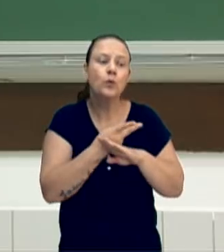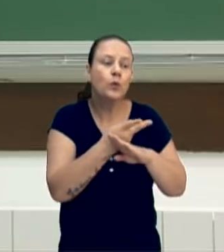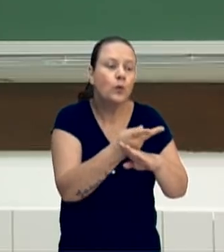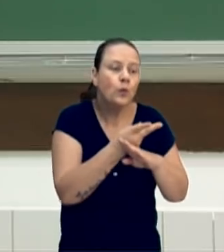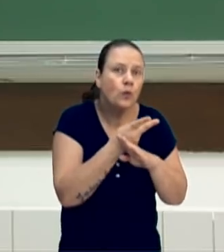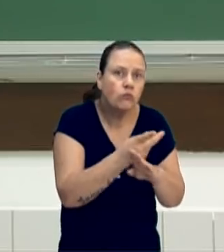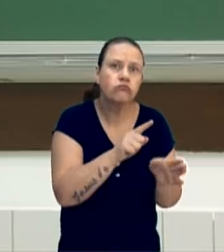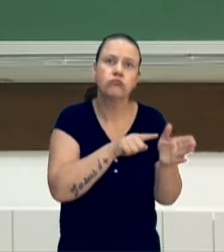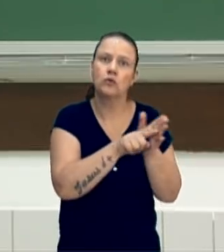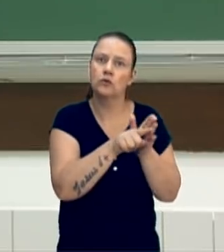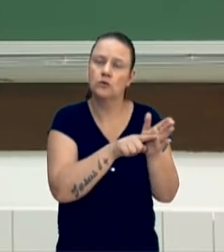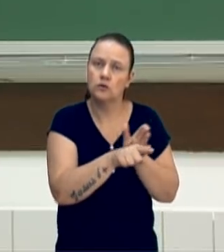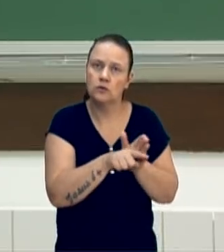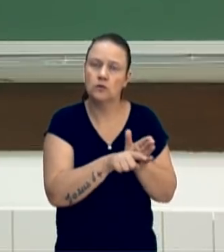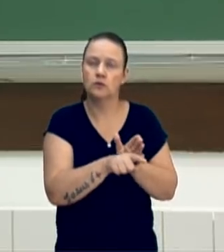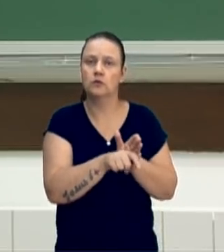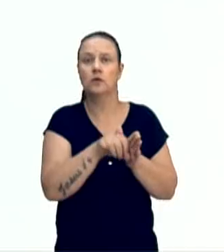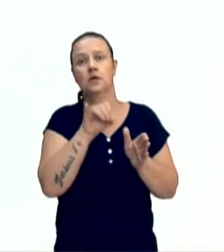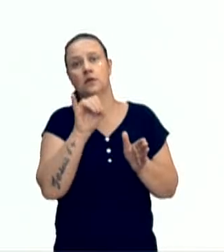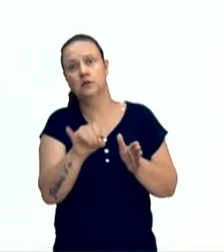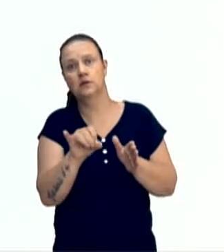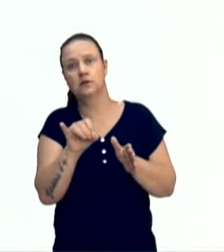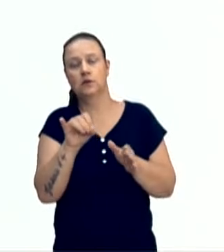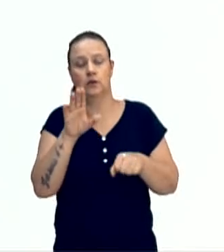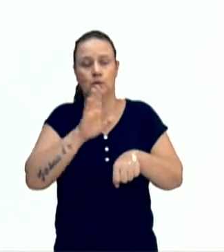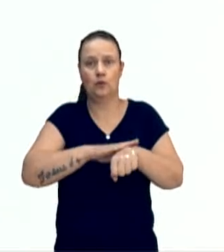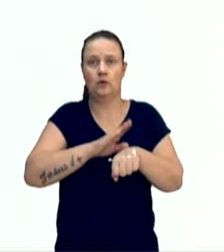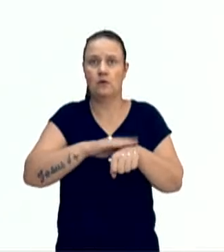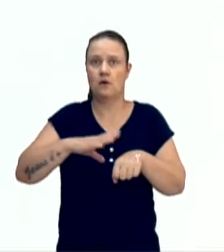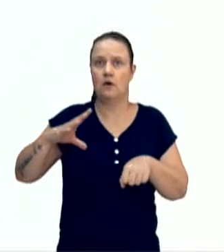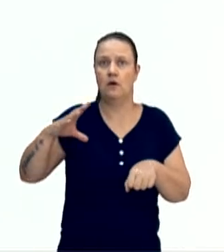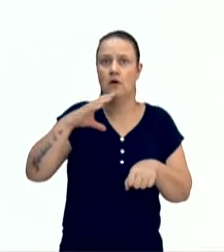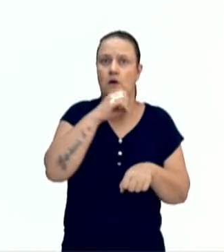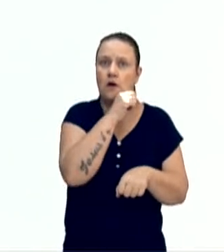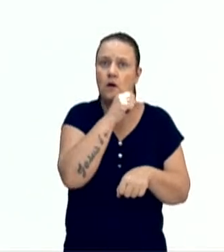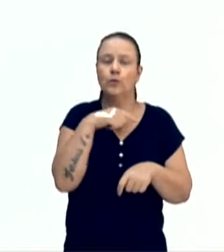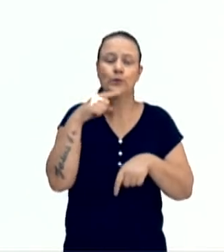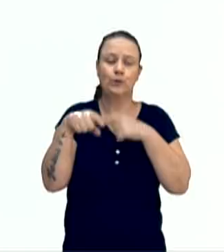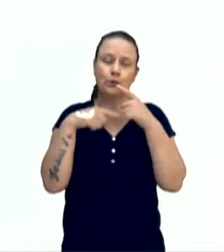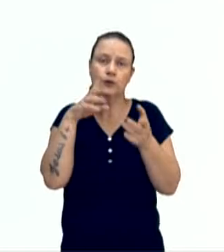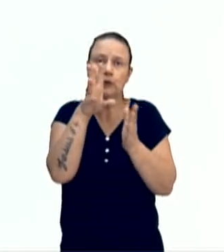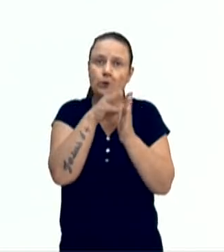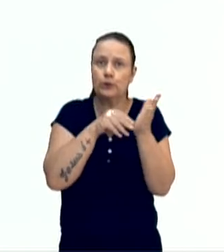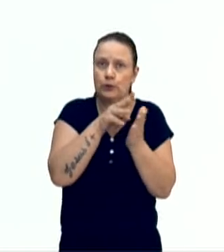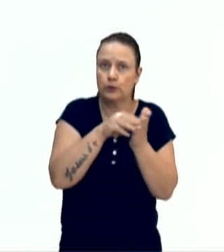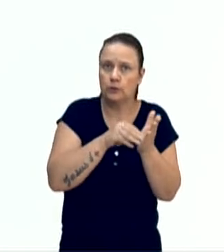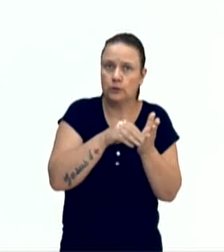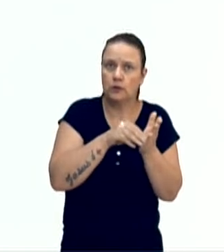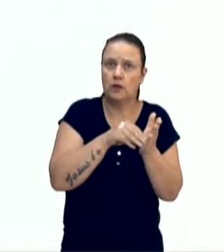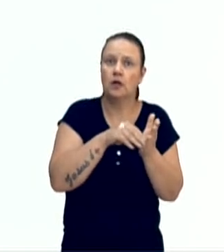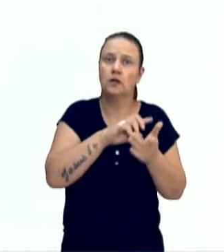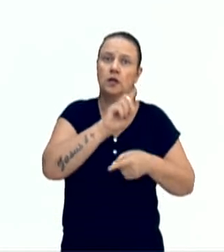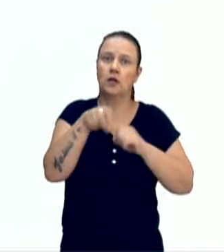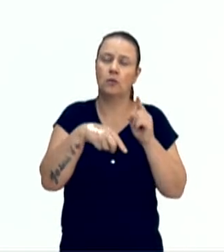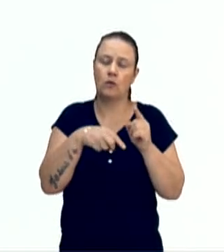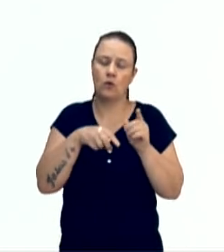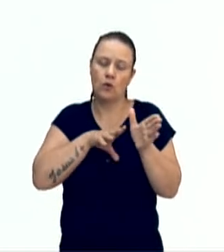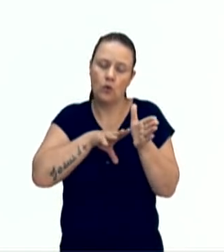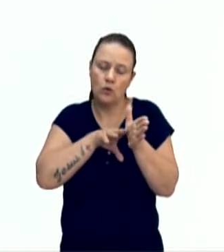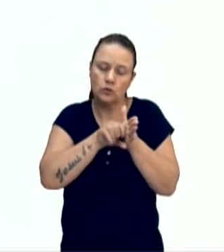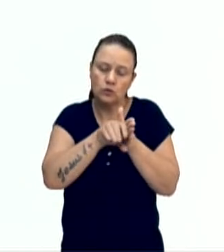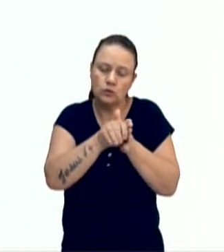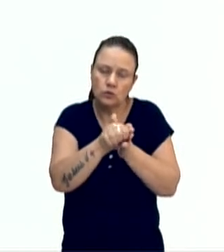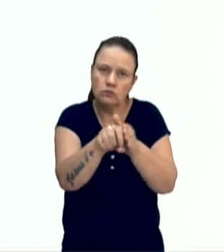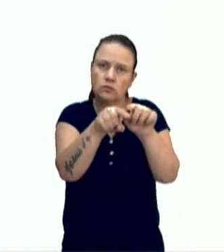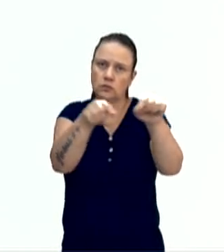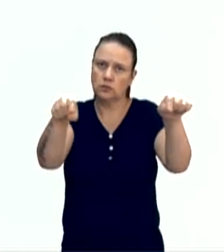fazer. Quem não conseguir anotar agora, não tem problema. Depois vocês vão lá na Aula Paraná, no YouTube, quem